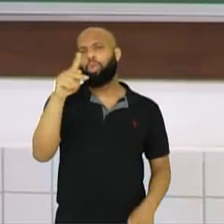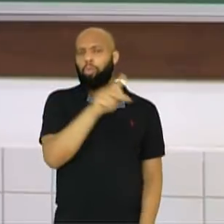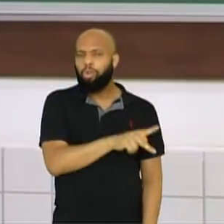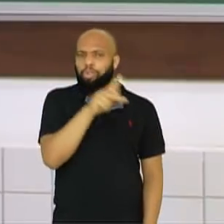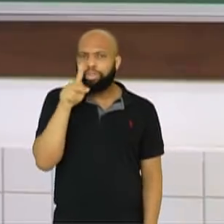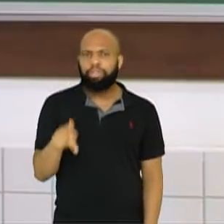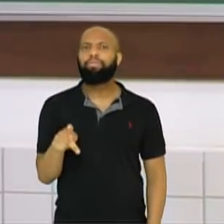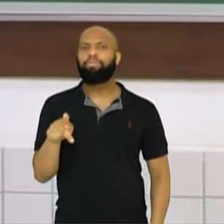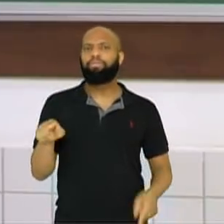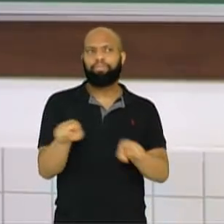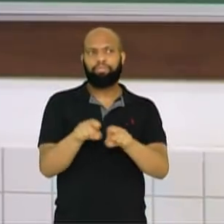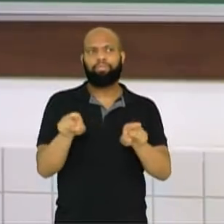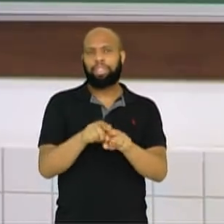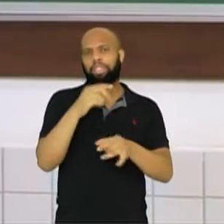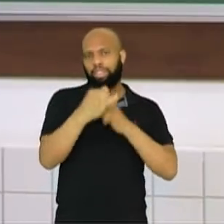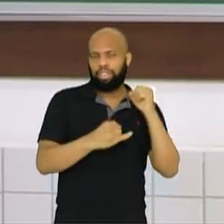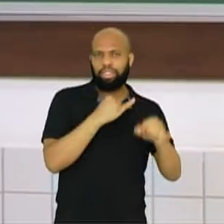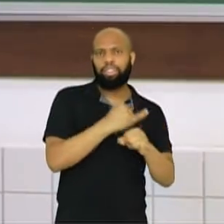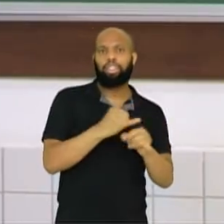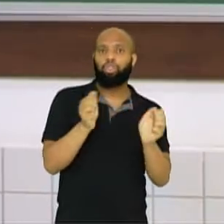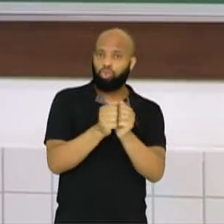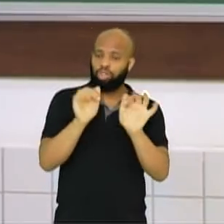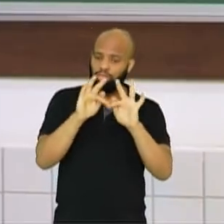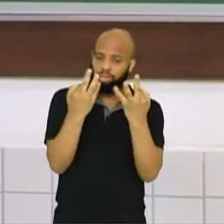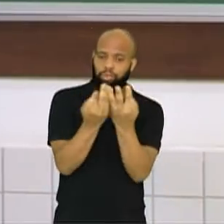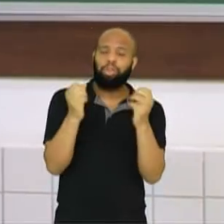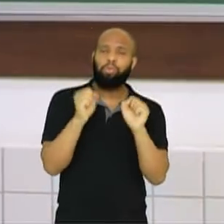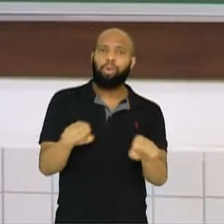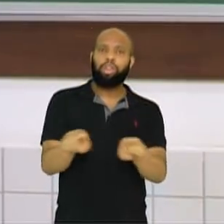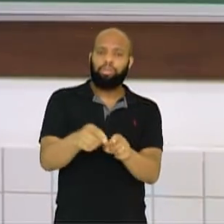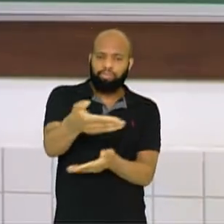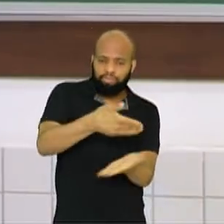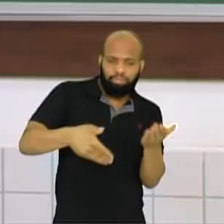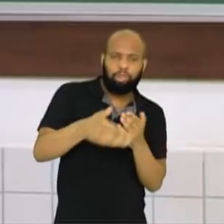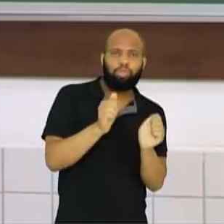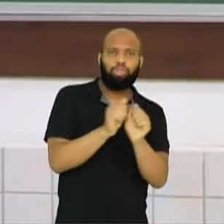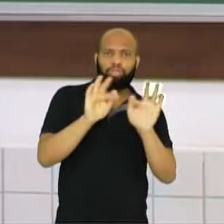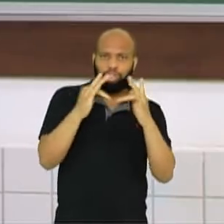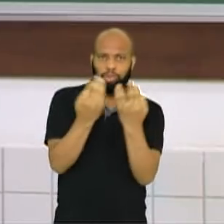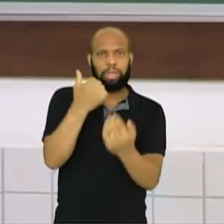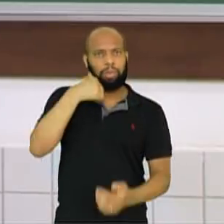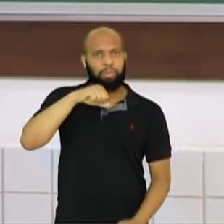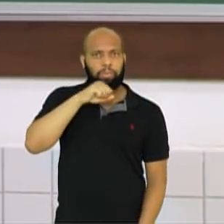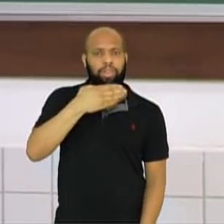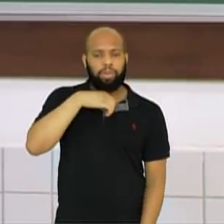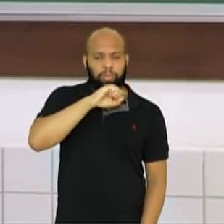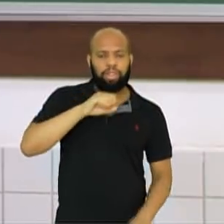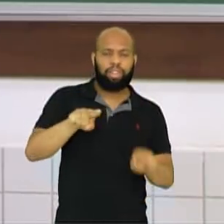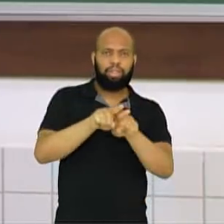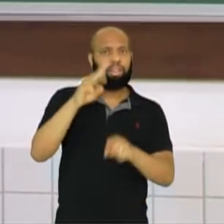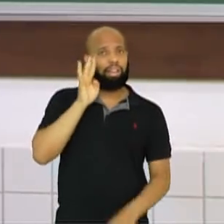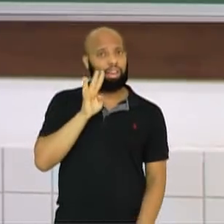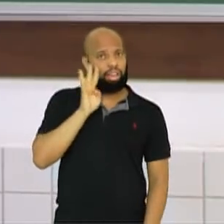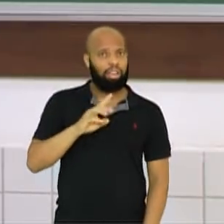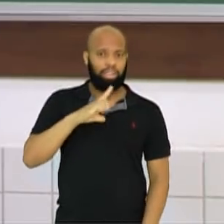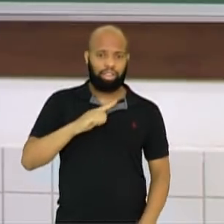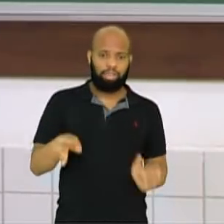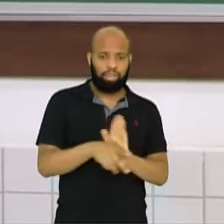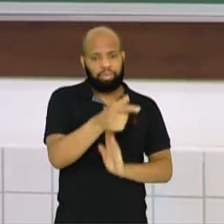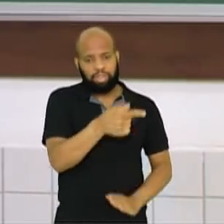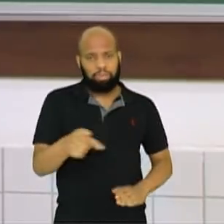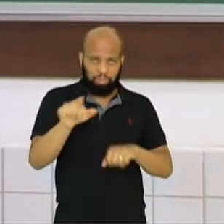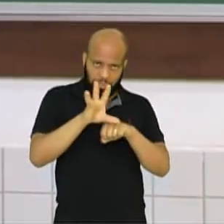o professor ou na internet, com a família, pode envolver a família junto, a mamãe e o papai. Essa é a parte bacana da